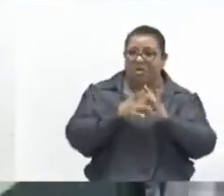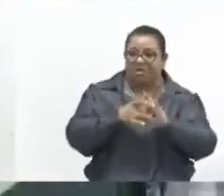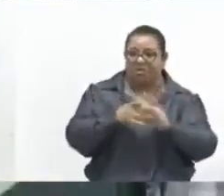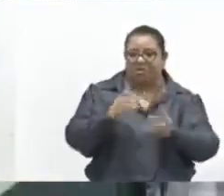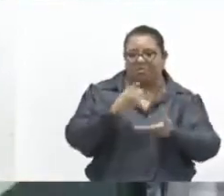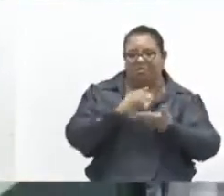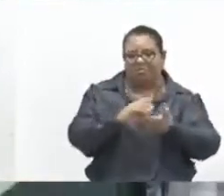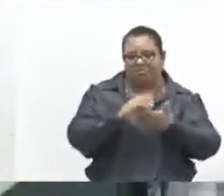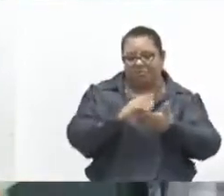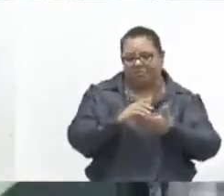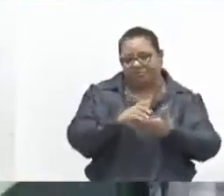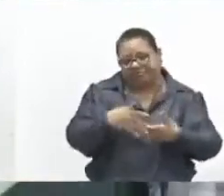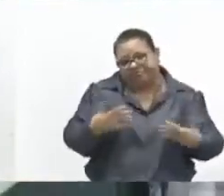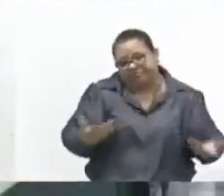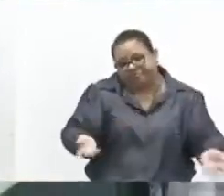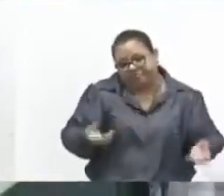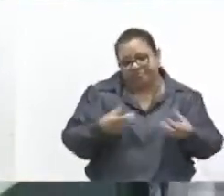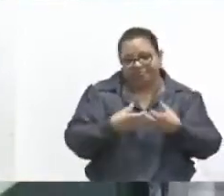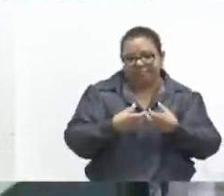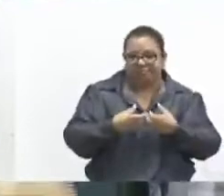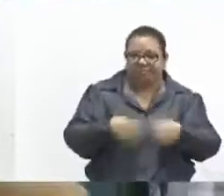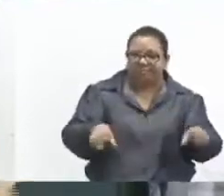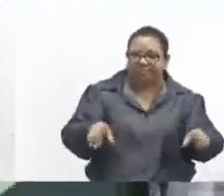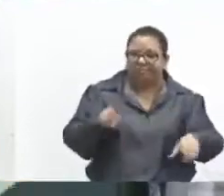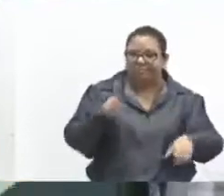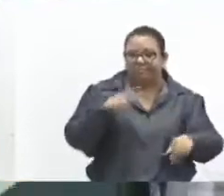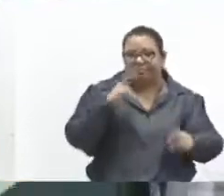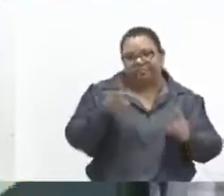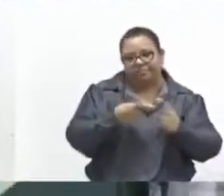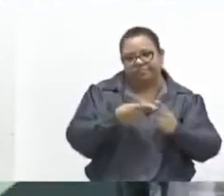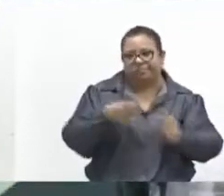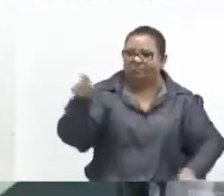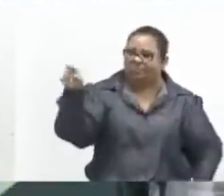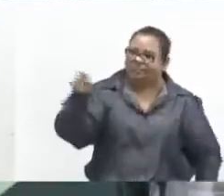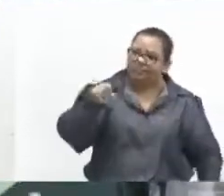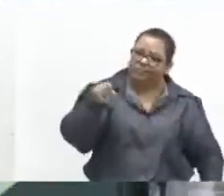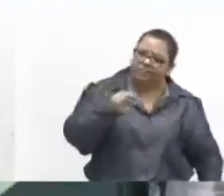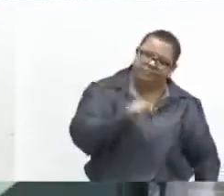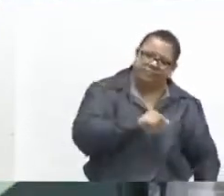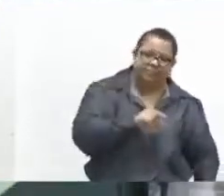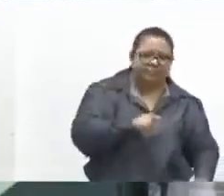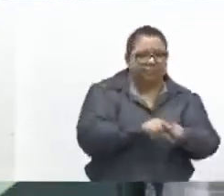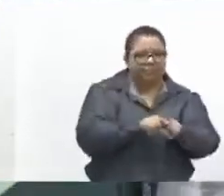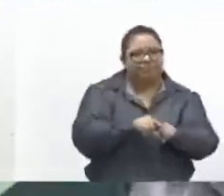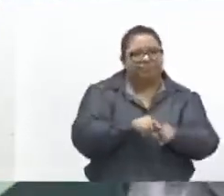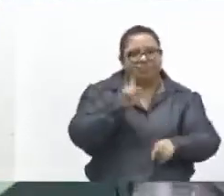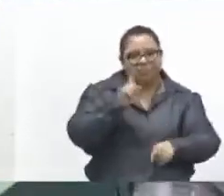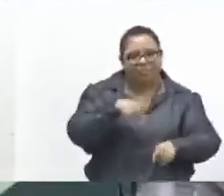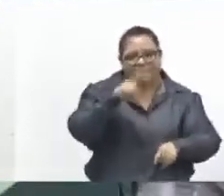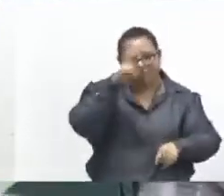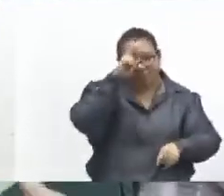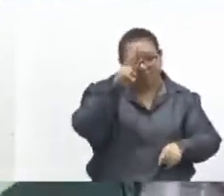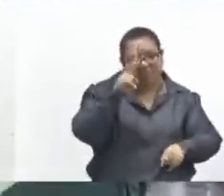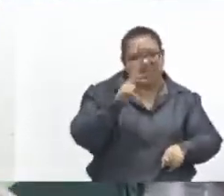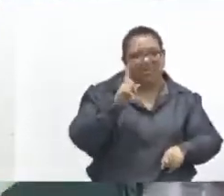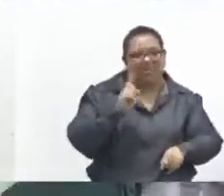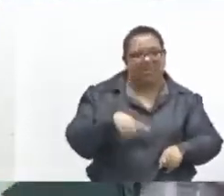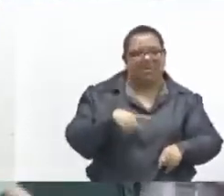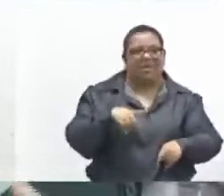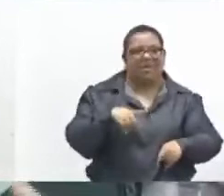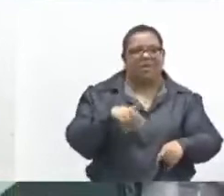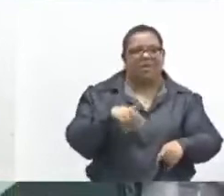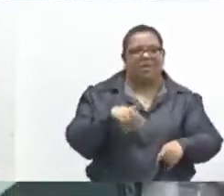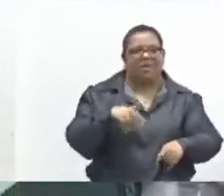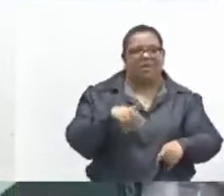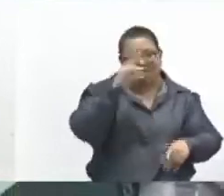orçamento. Infelizmente, o orçamento da UNEMAT também vem sido sucateado. A gente precisa do fortalecimento da UNEMAT e do fortalecimento